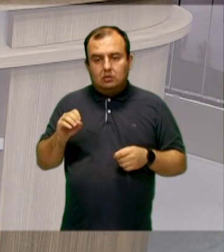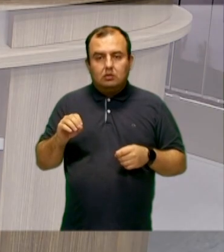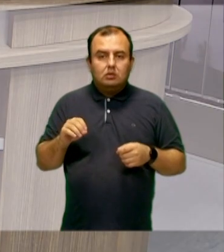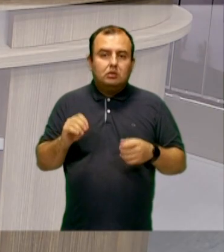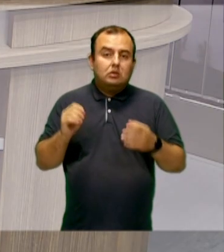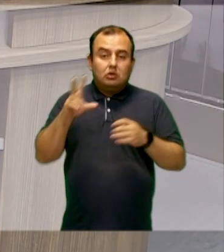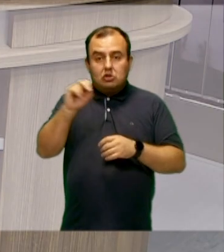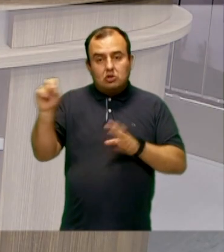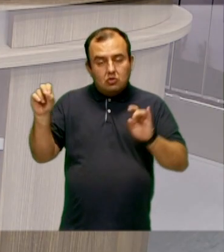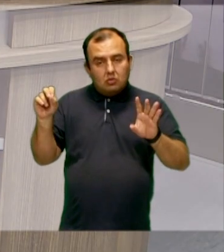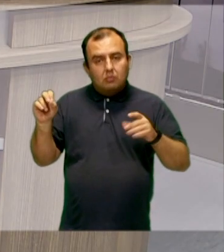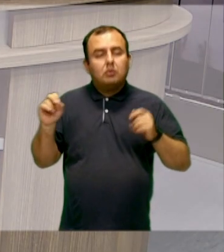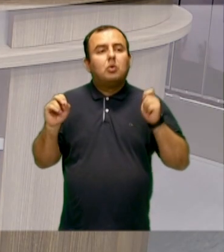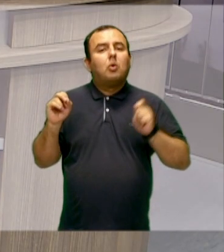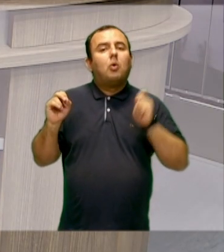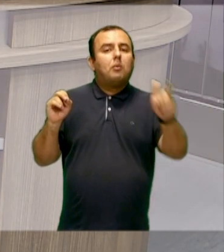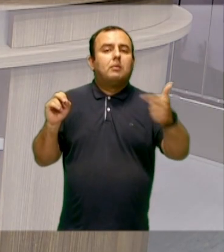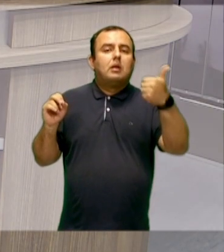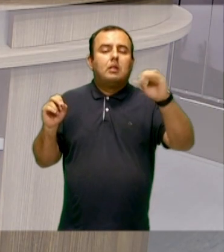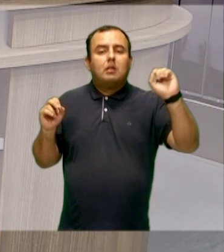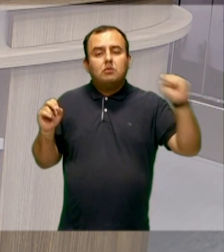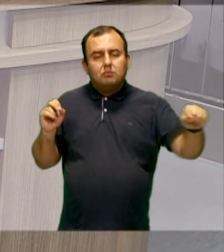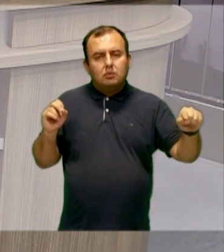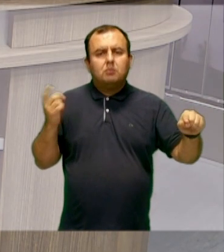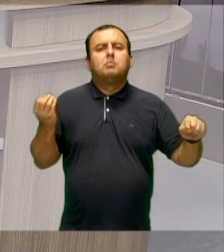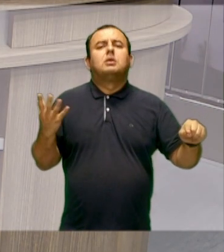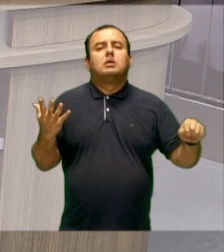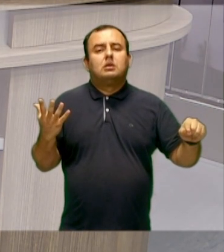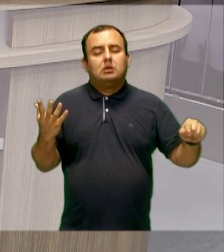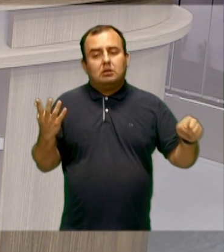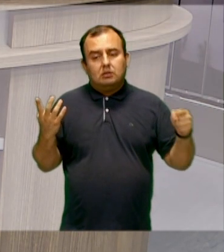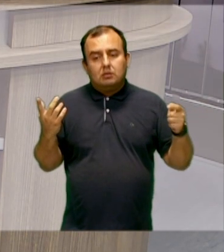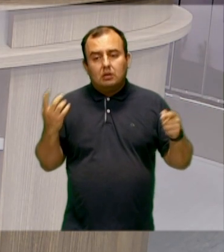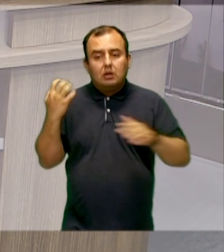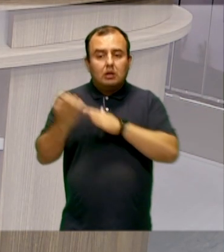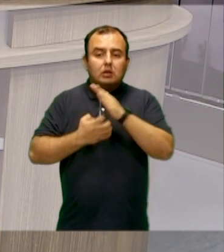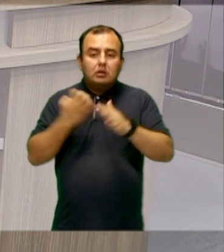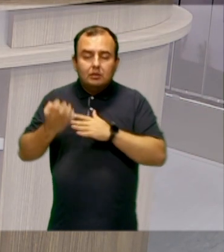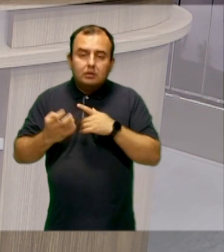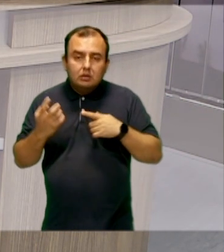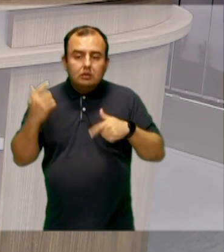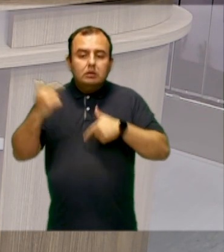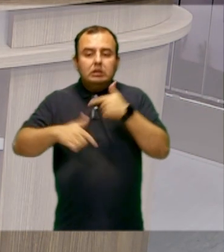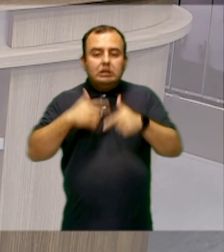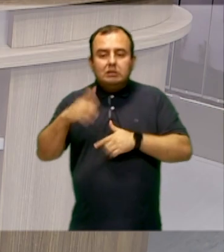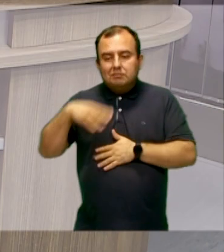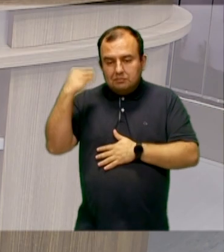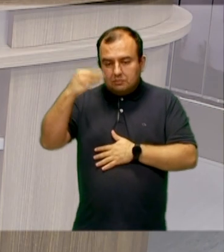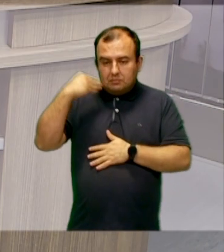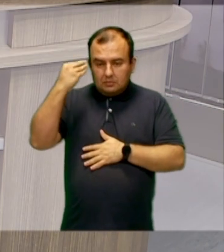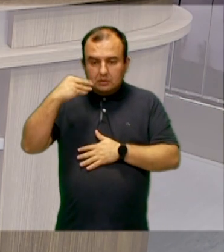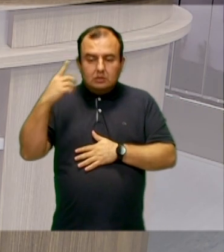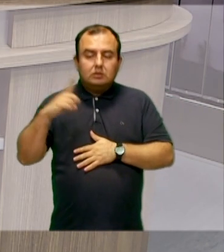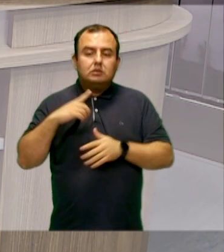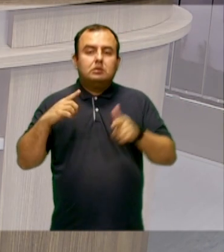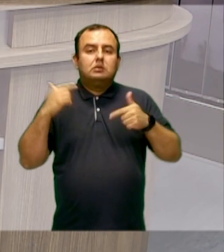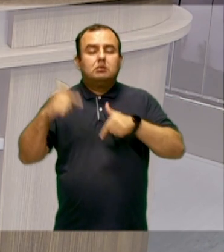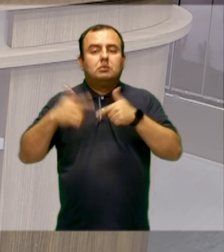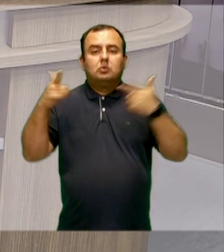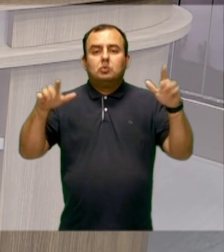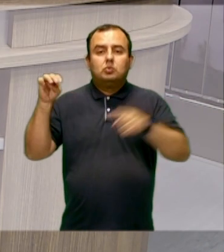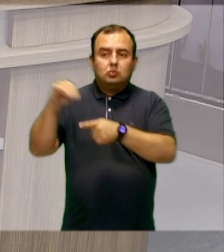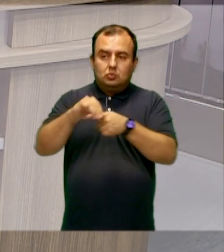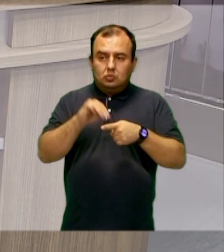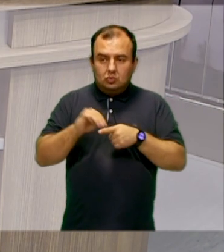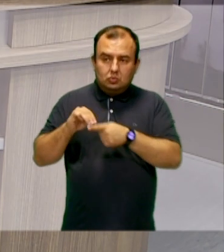mil? Então, tem que ter um estoque. Então, a empresa trabalha pela experiência dela, que ela trabalha em outros municípios,